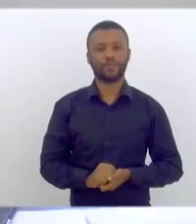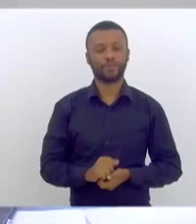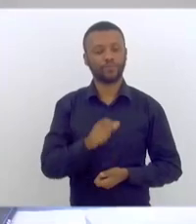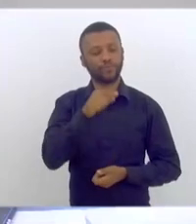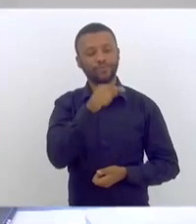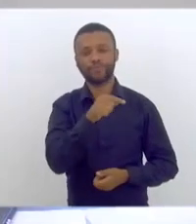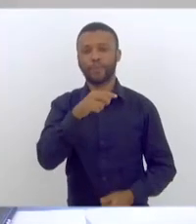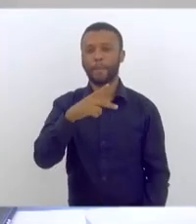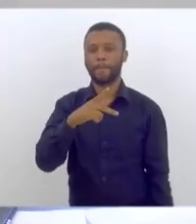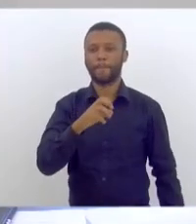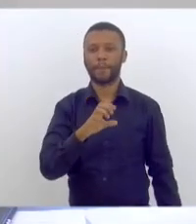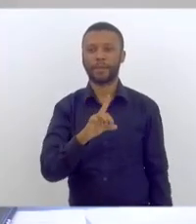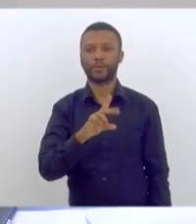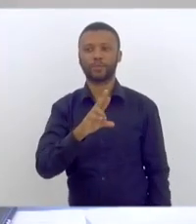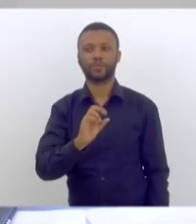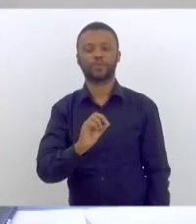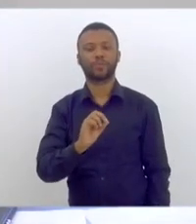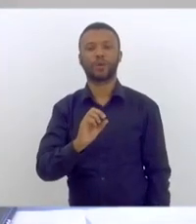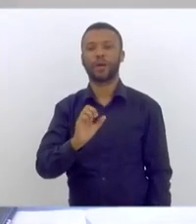Augusto que